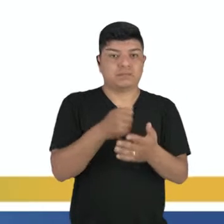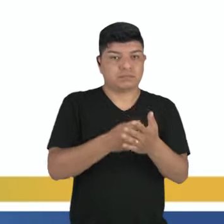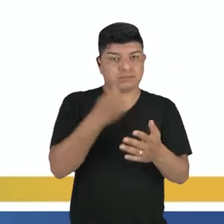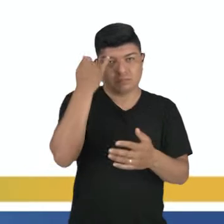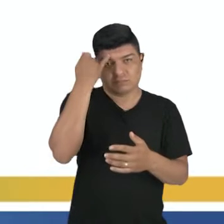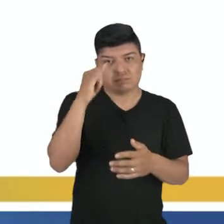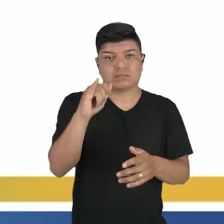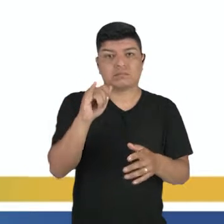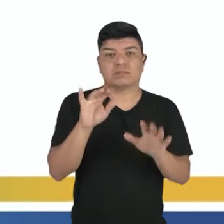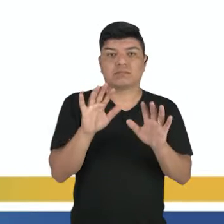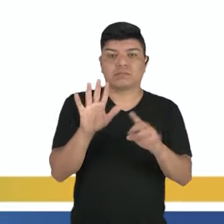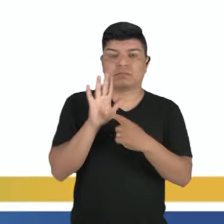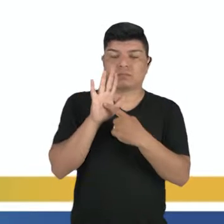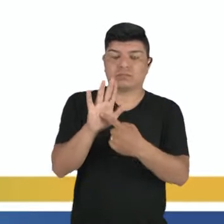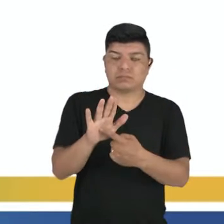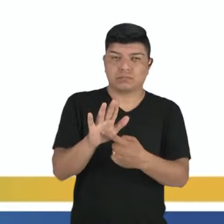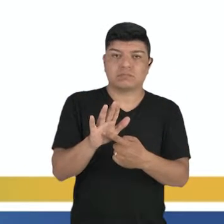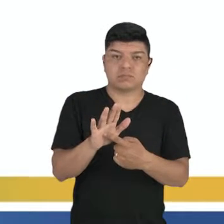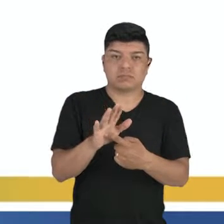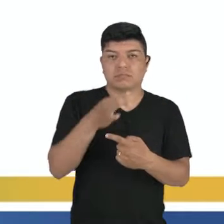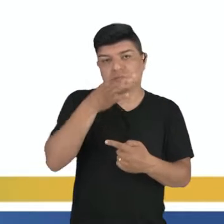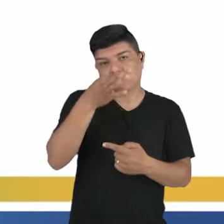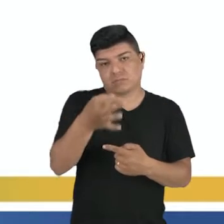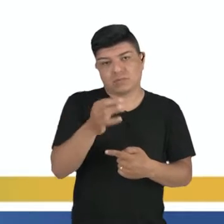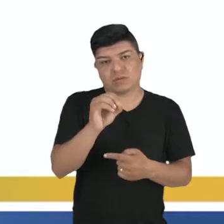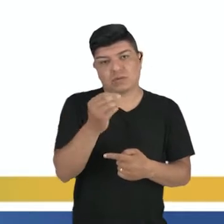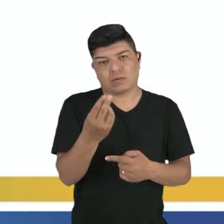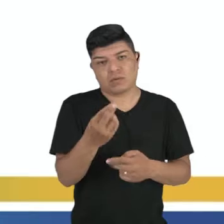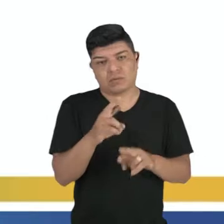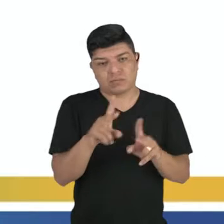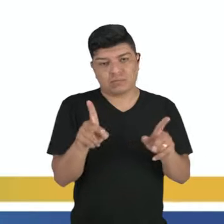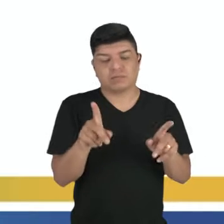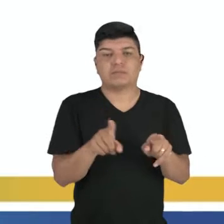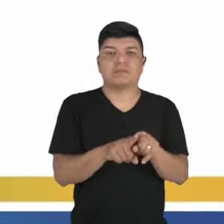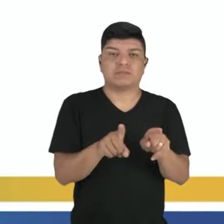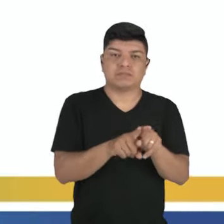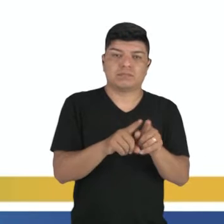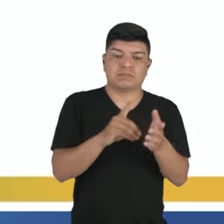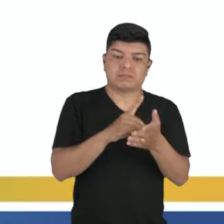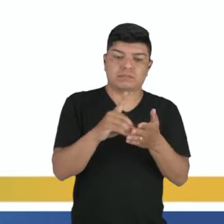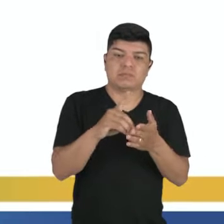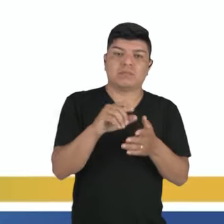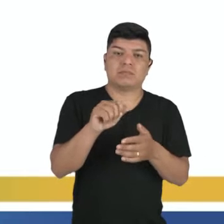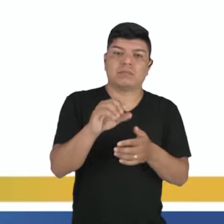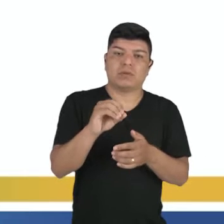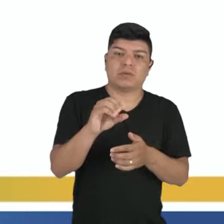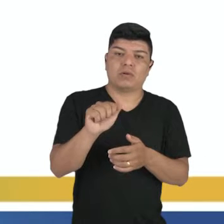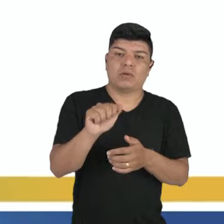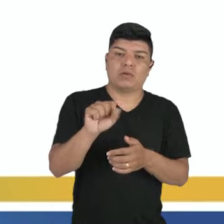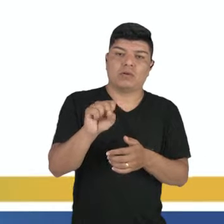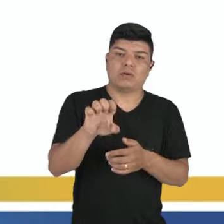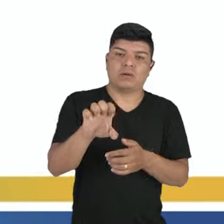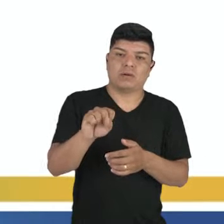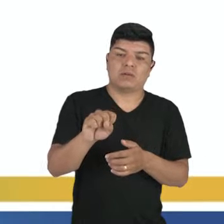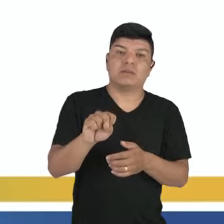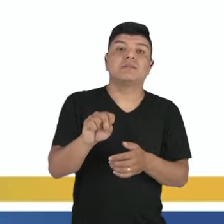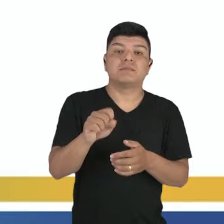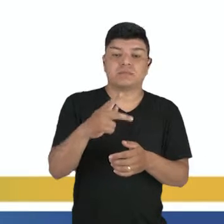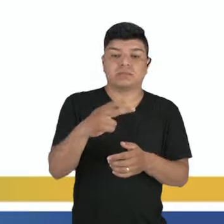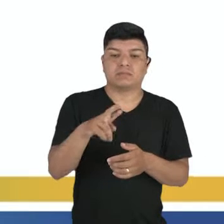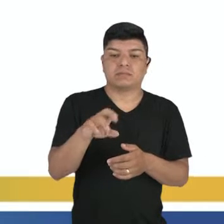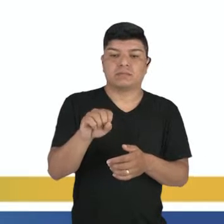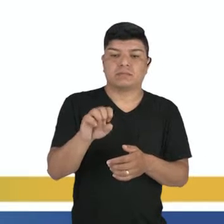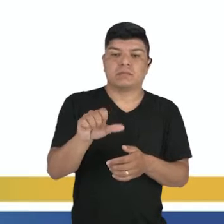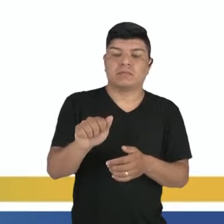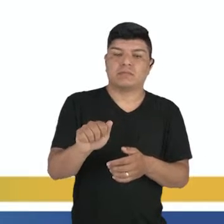uma ideia, na apresentação de uma opinião ou oposição. Segundo o dicionário Oasis, prosa é a expressão natural